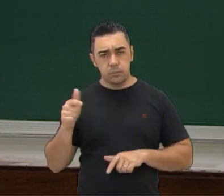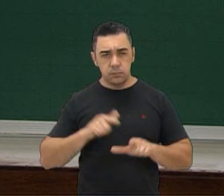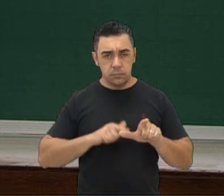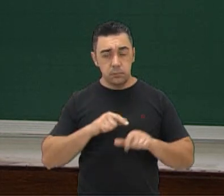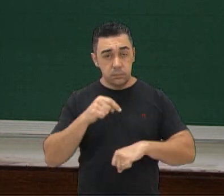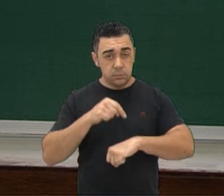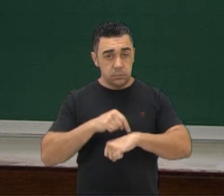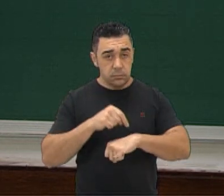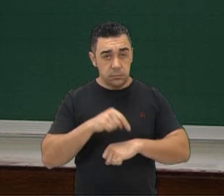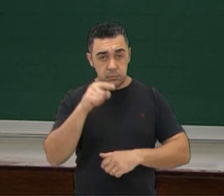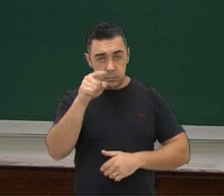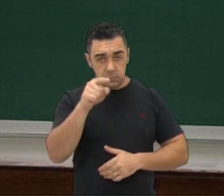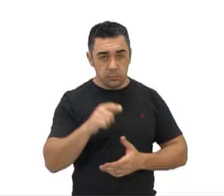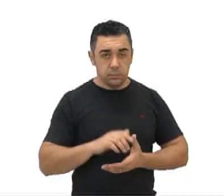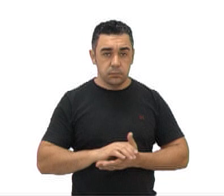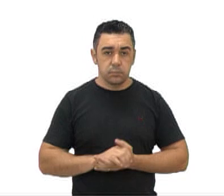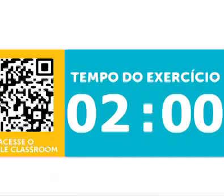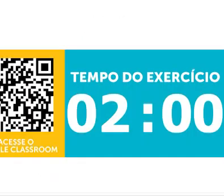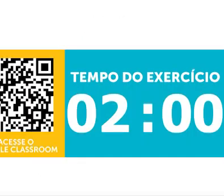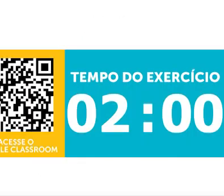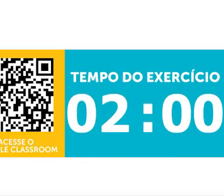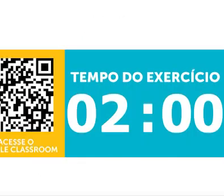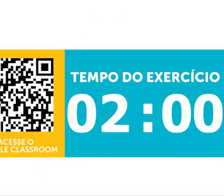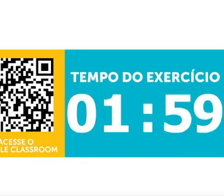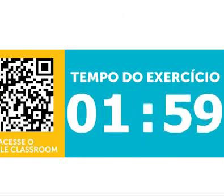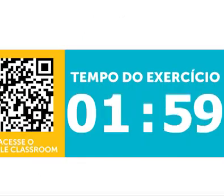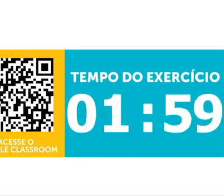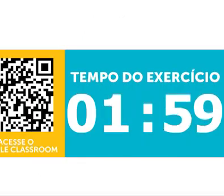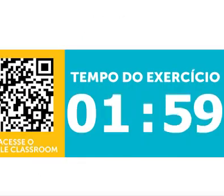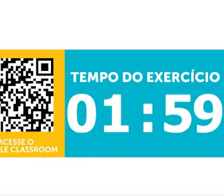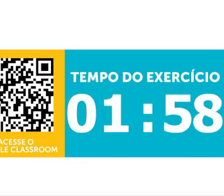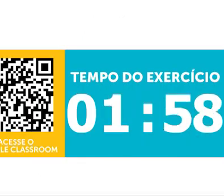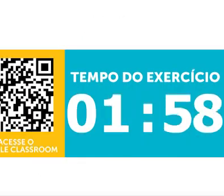Um tempo para vocês identificarem.